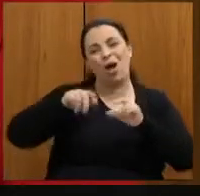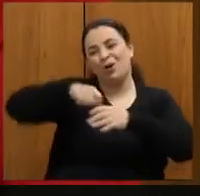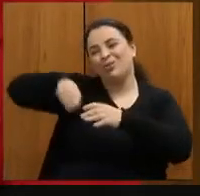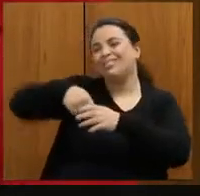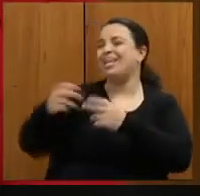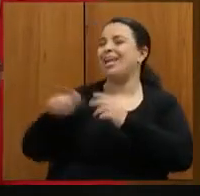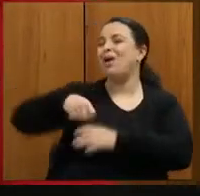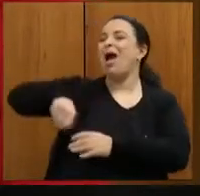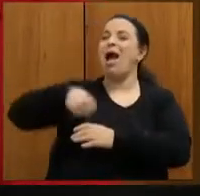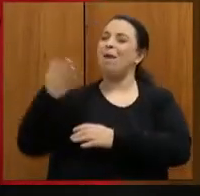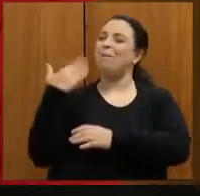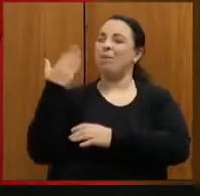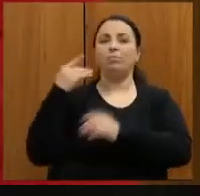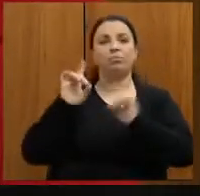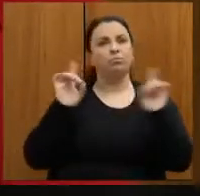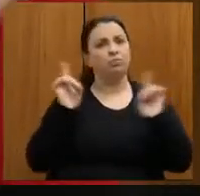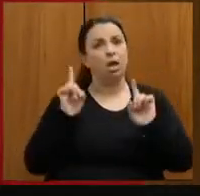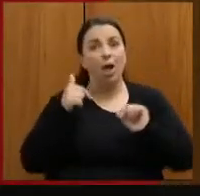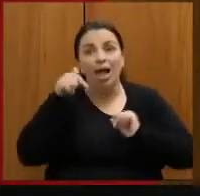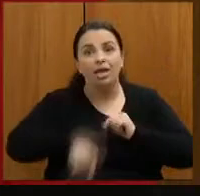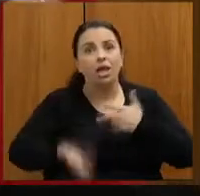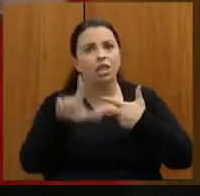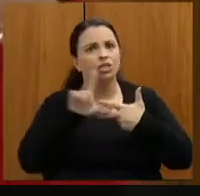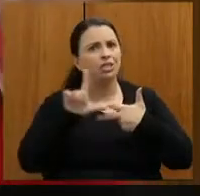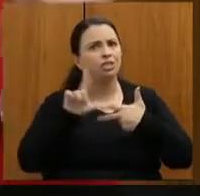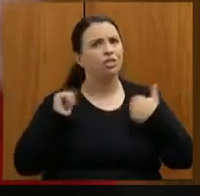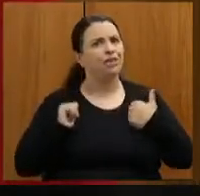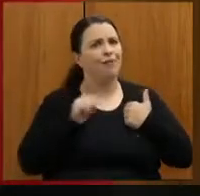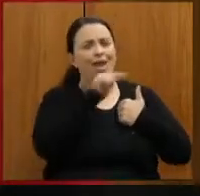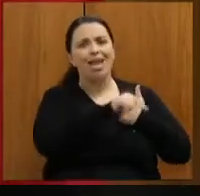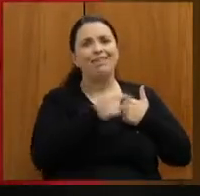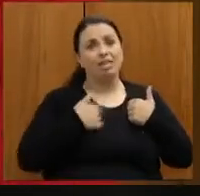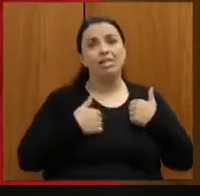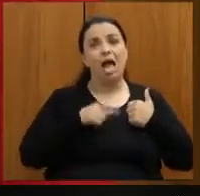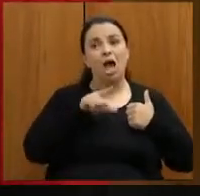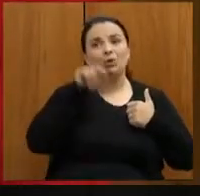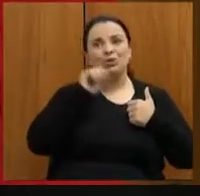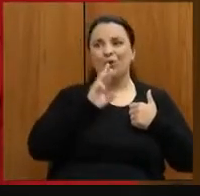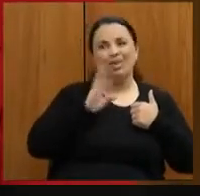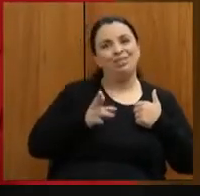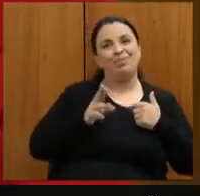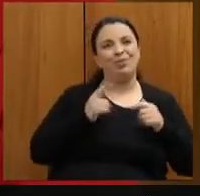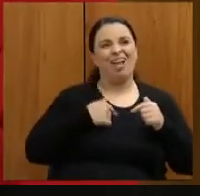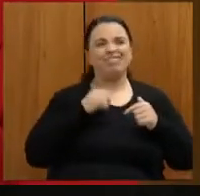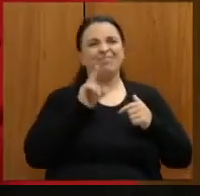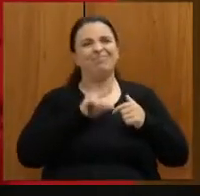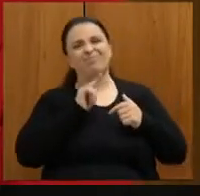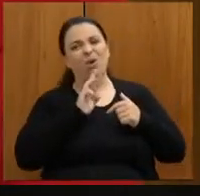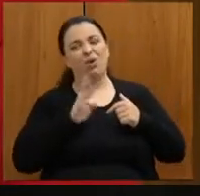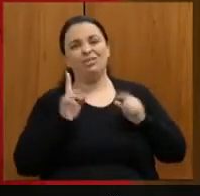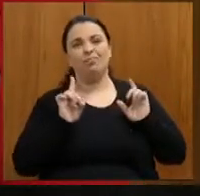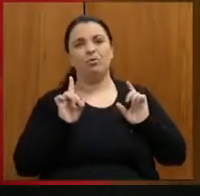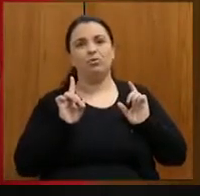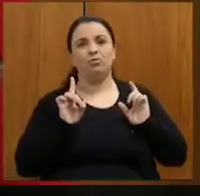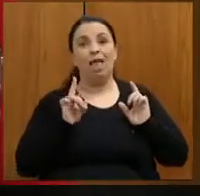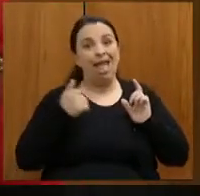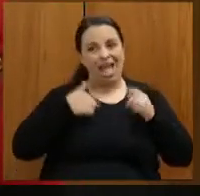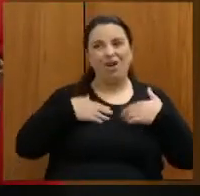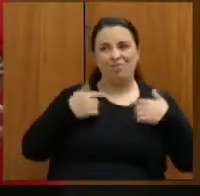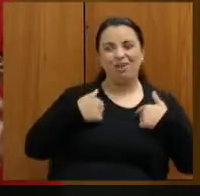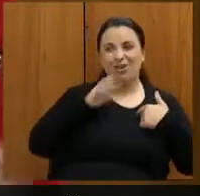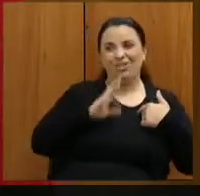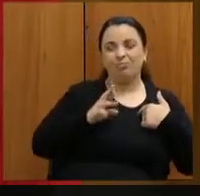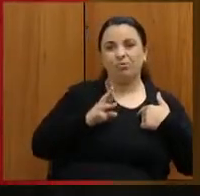legislativo secretário não pode escolher a pergunta que ele quer responder EA pergunta que ele disse que não vai com ele porque eu vou